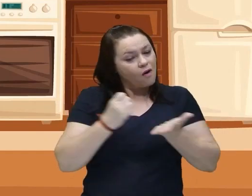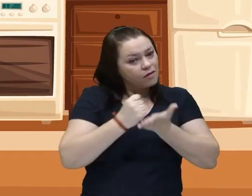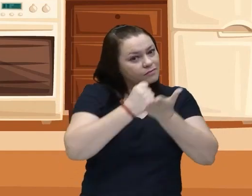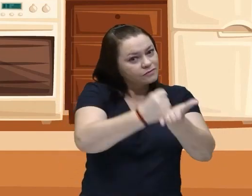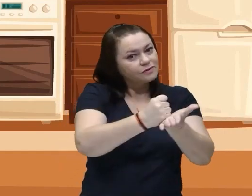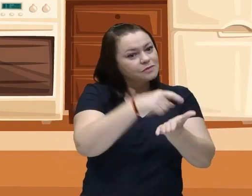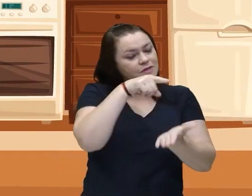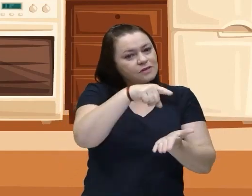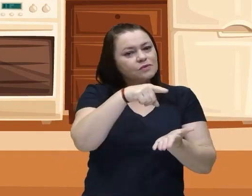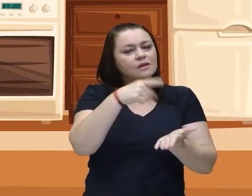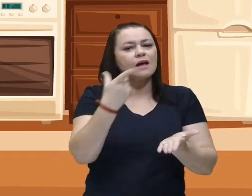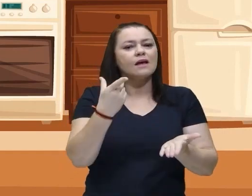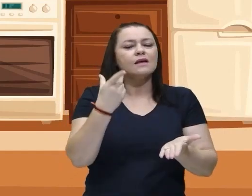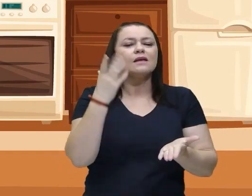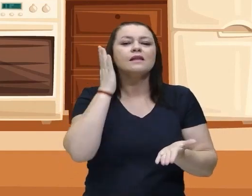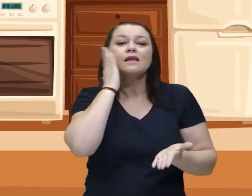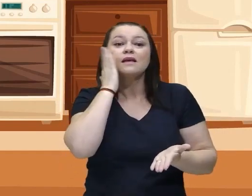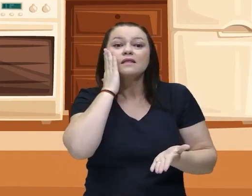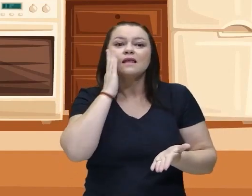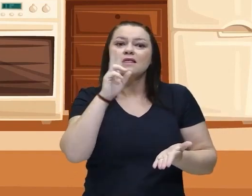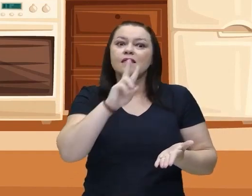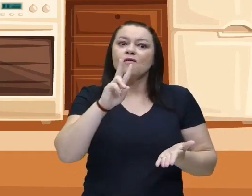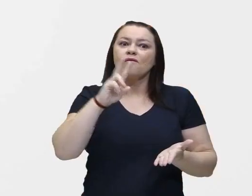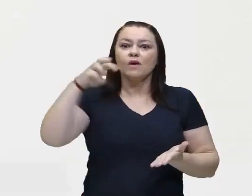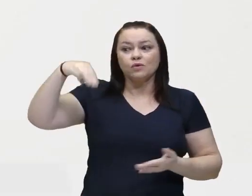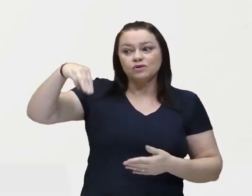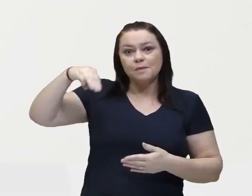dessa medida em metros. Vem aqui comigo.